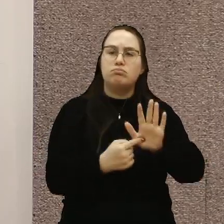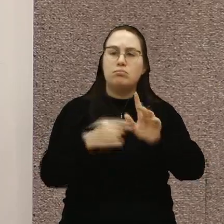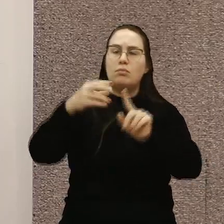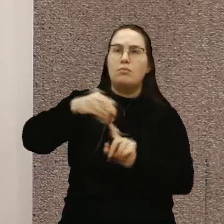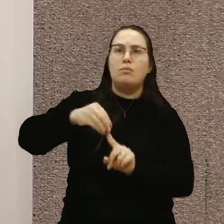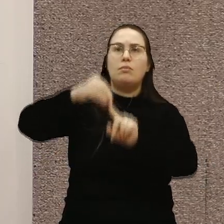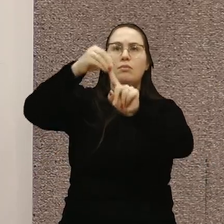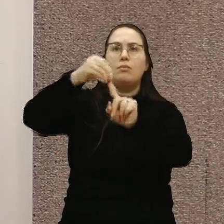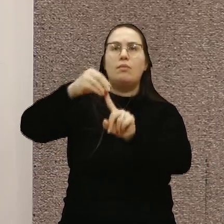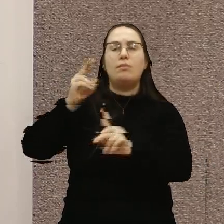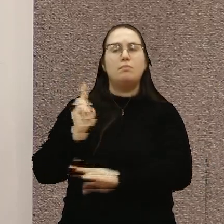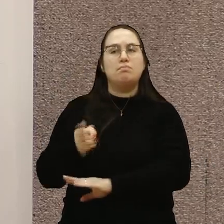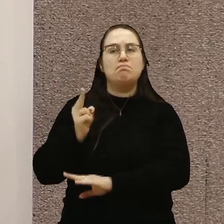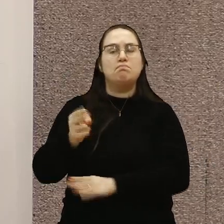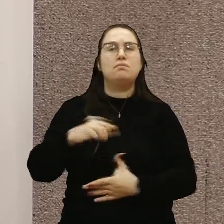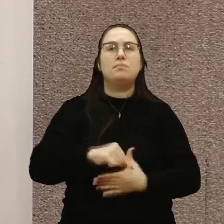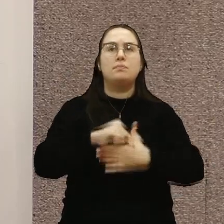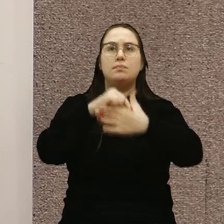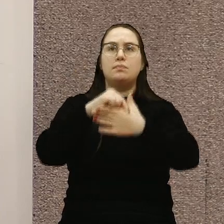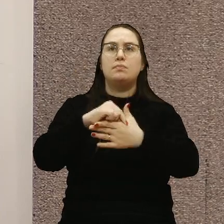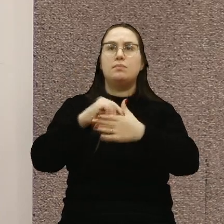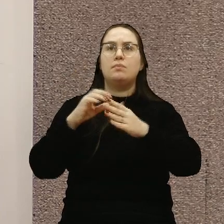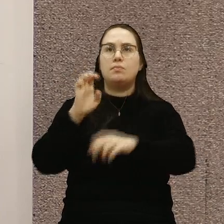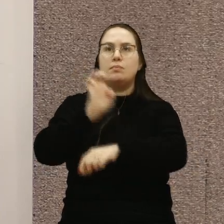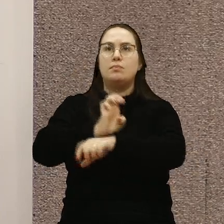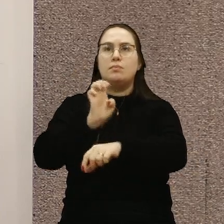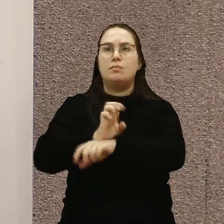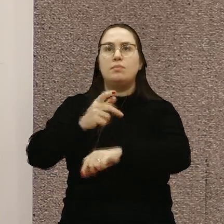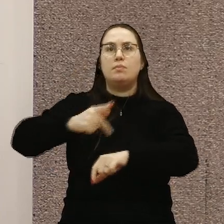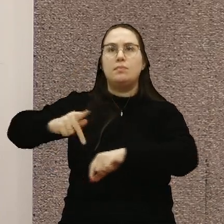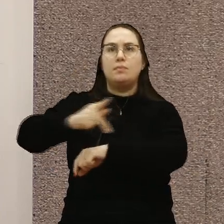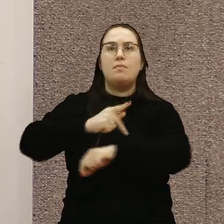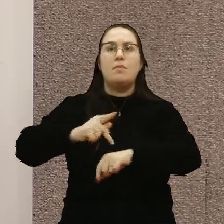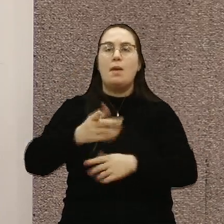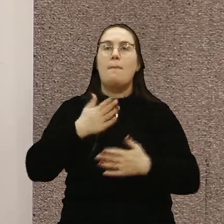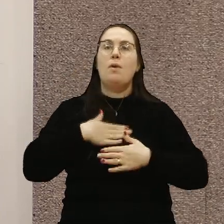proeminência e de liderança a nível de estado e nível de país. Então, por essas